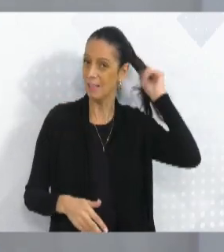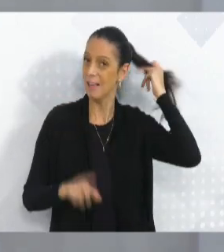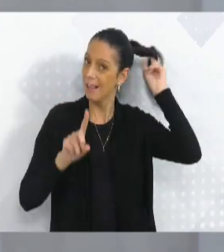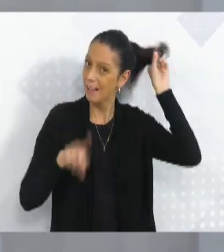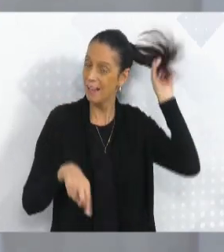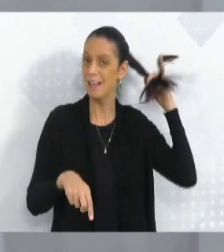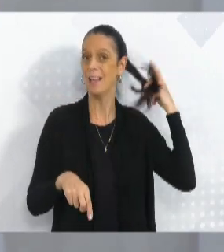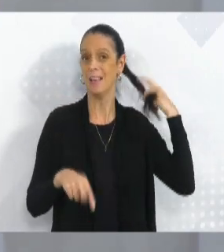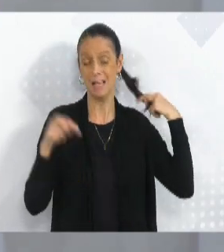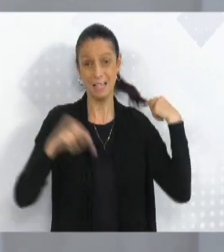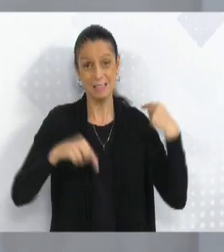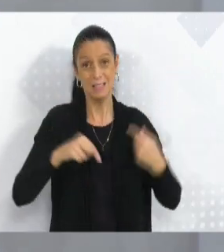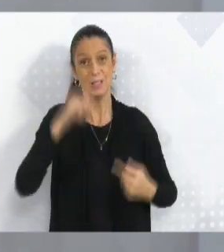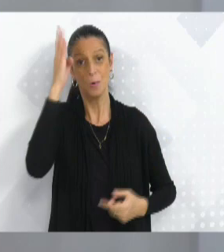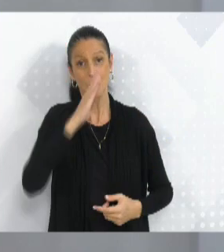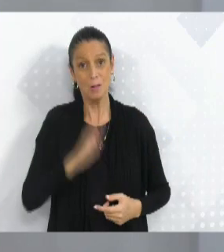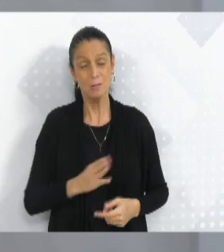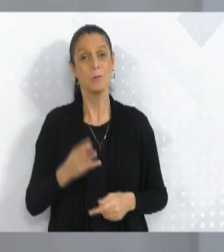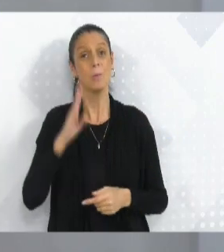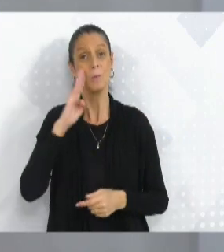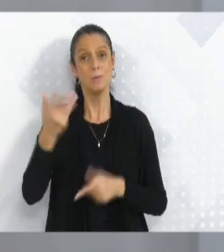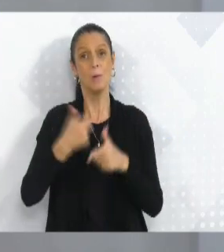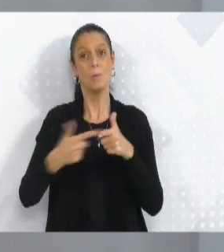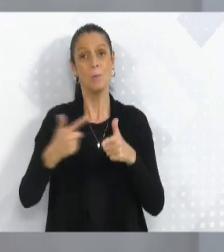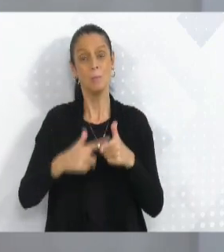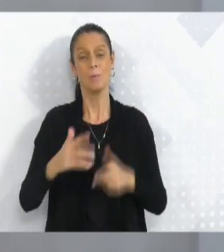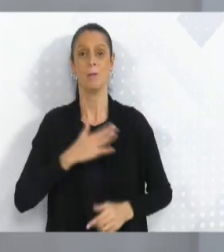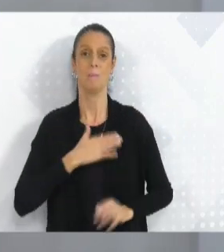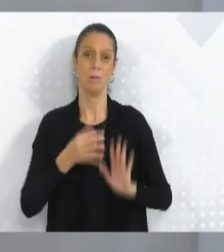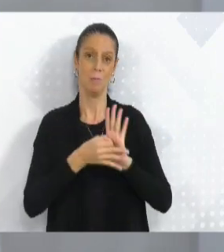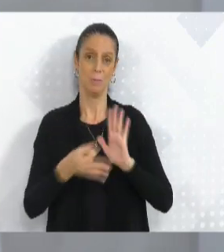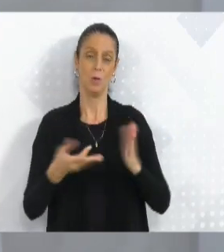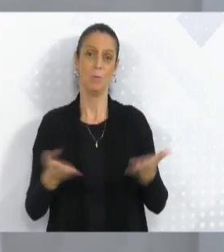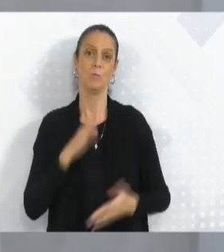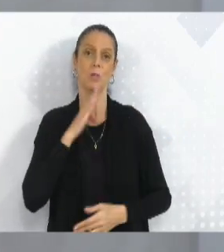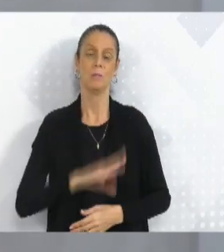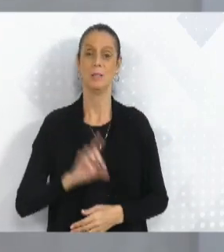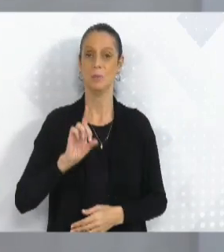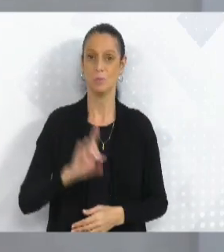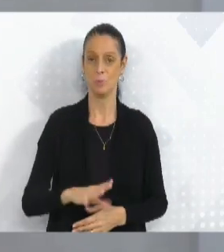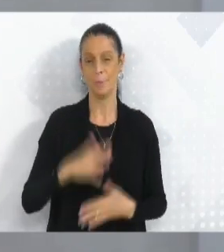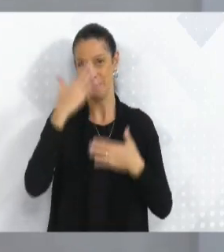é o maior câncer que o nosso país vive na minha opinião na tarde de hoje seria só muito obrigado a todos